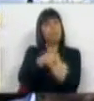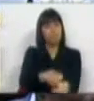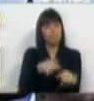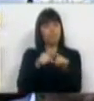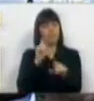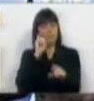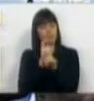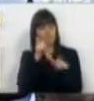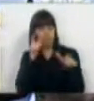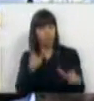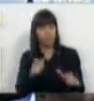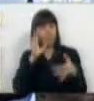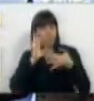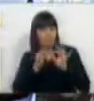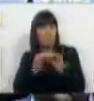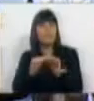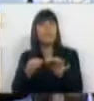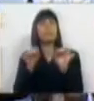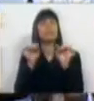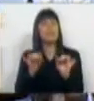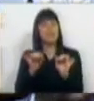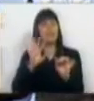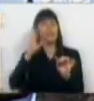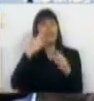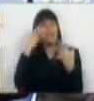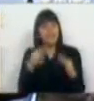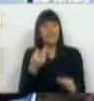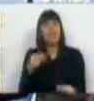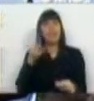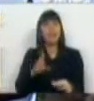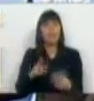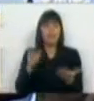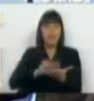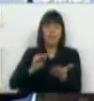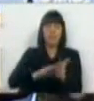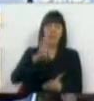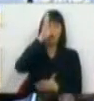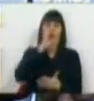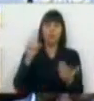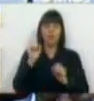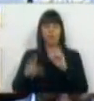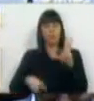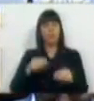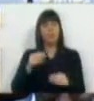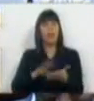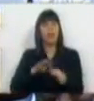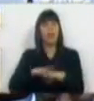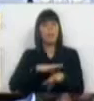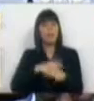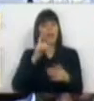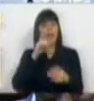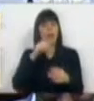acompanhado da monitorização e do escrutínio. Foi assim que sucedeu com o Simplex, com a então Secretária de Estado da Modernização Administrativa,